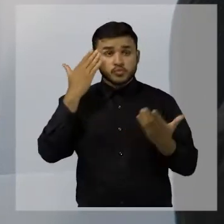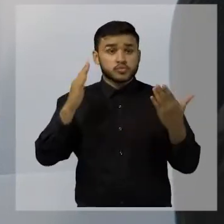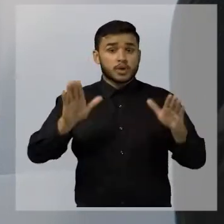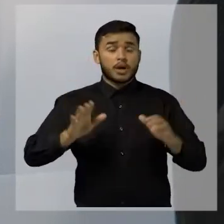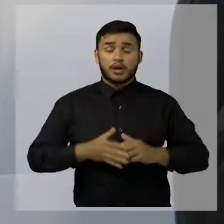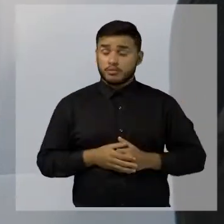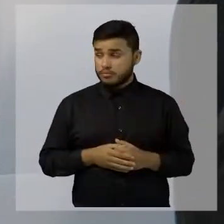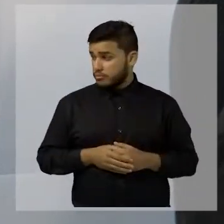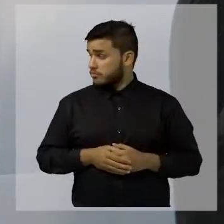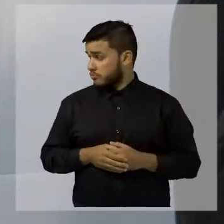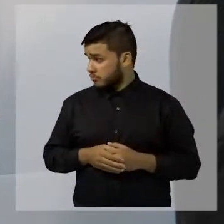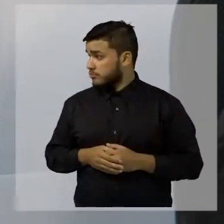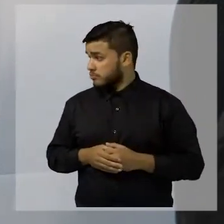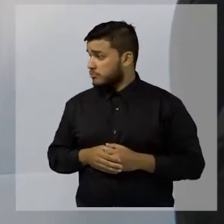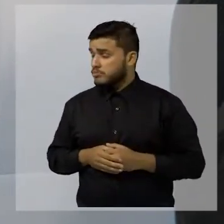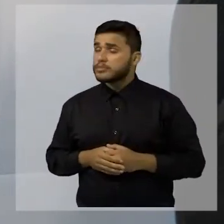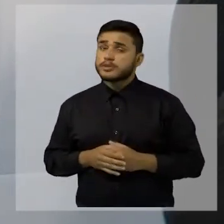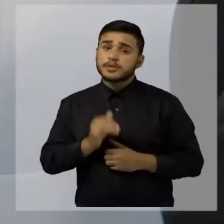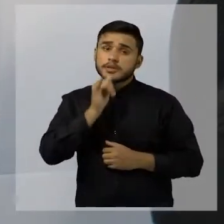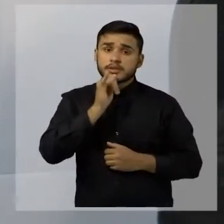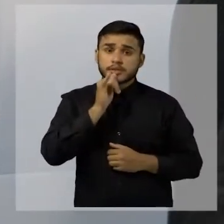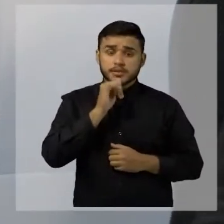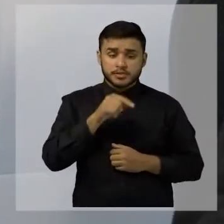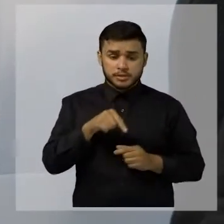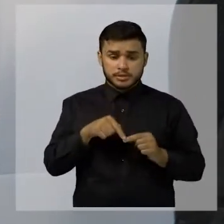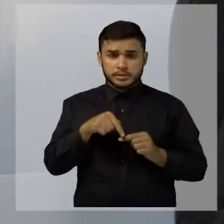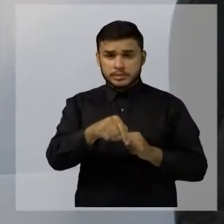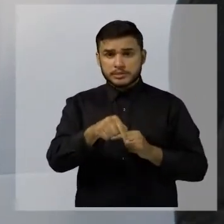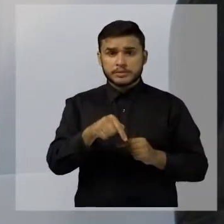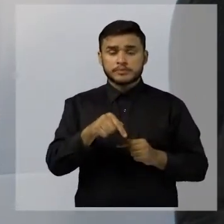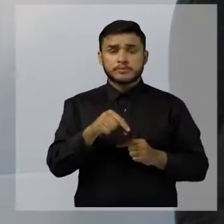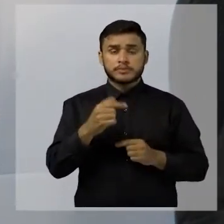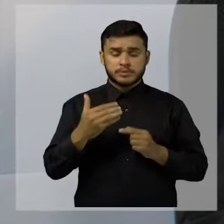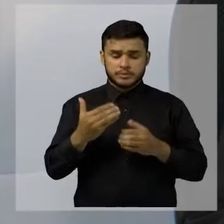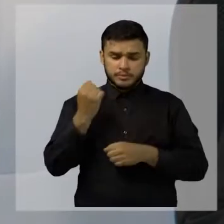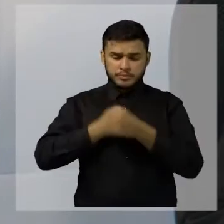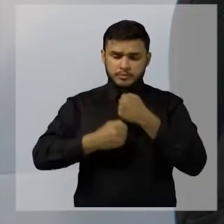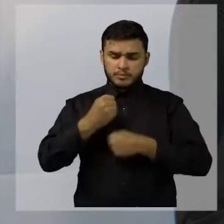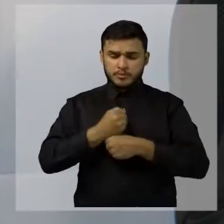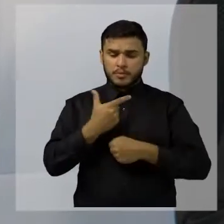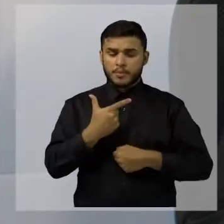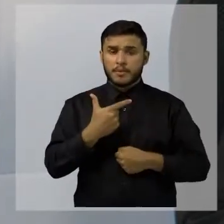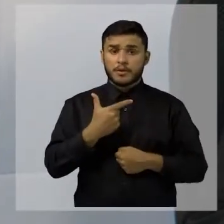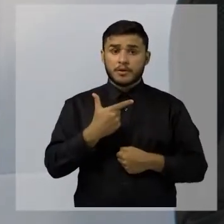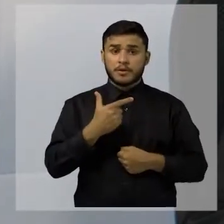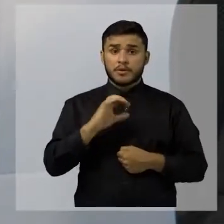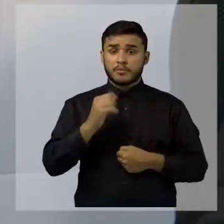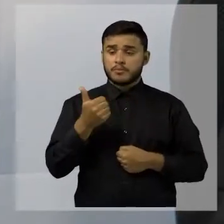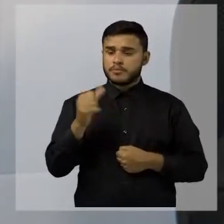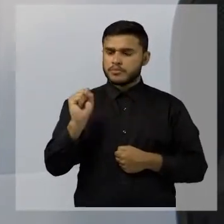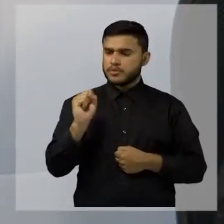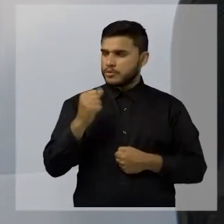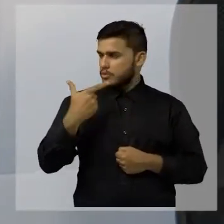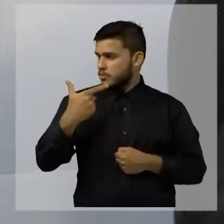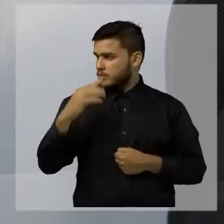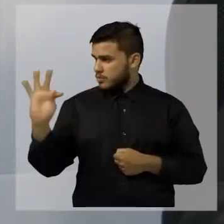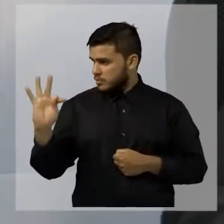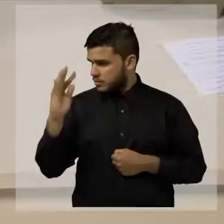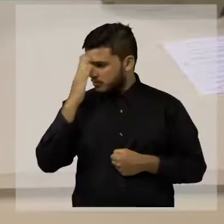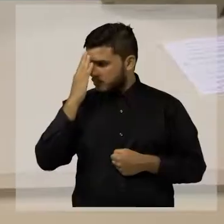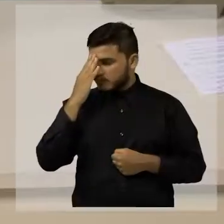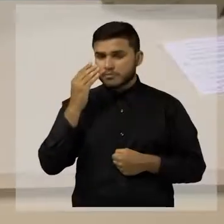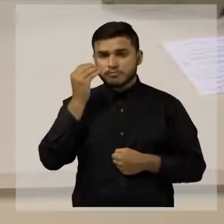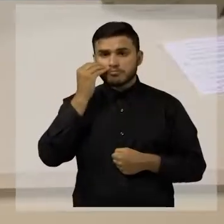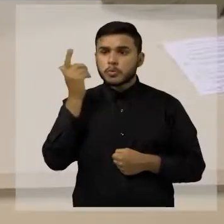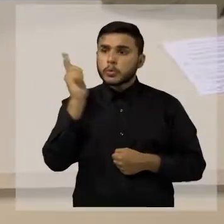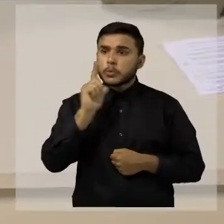no segundo turno, em 2018, ele demonstrou que tem capacidade tanto de angariar voto no interior como na